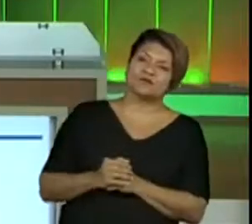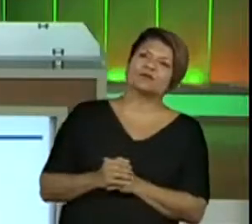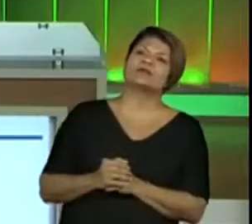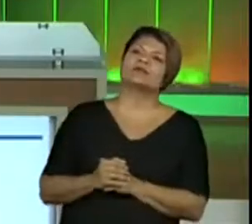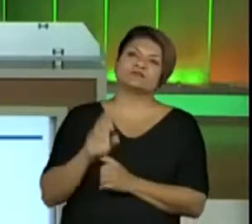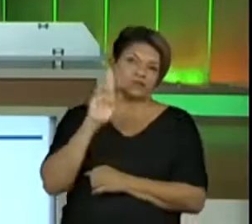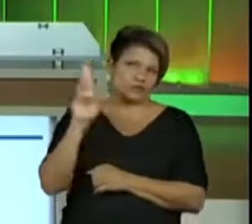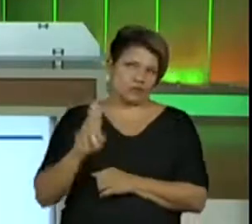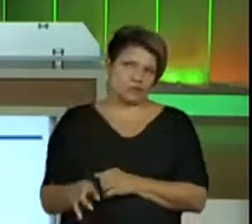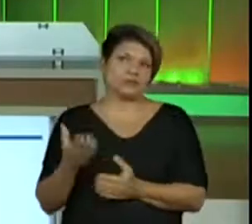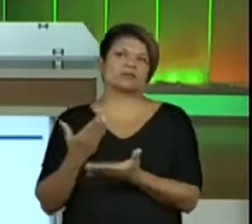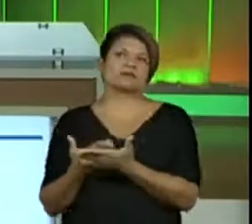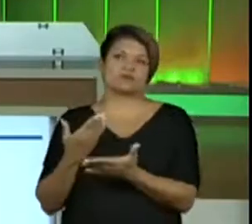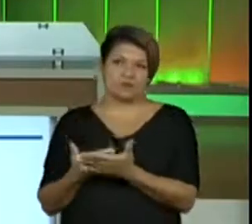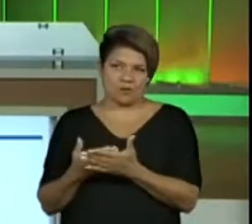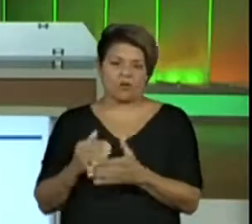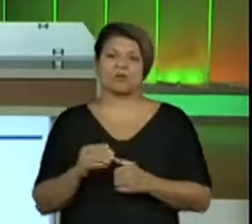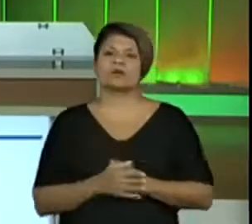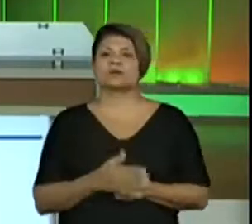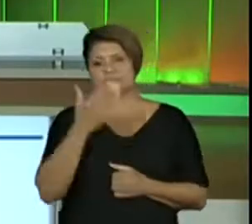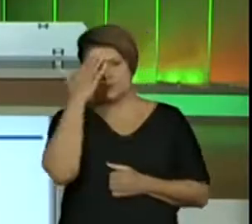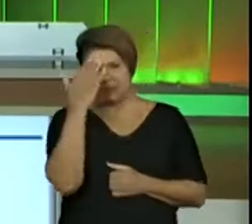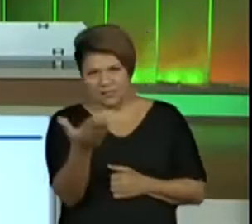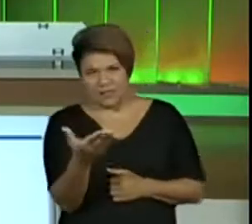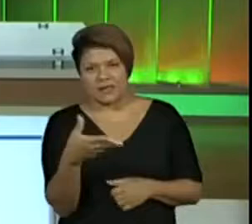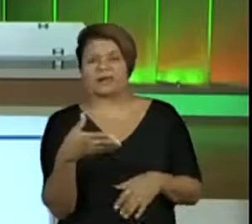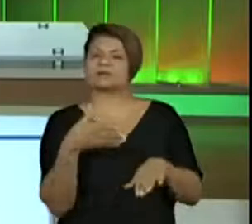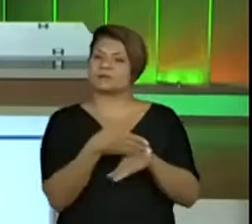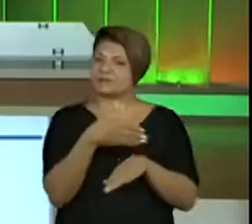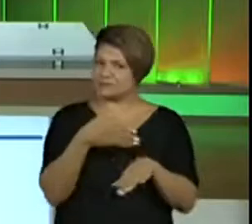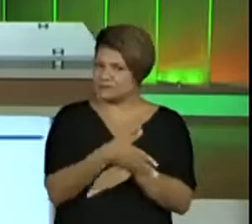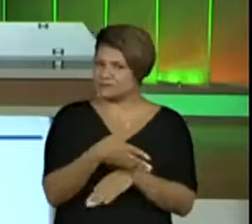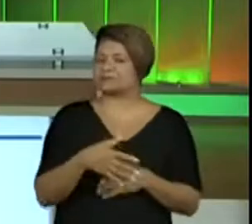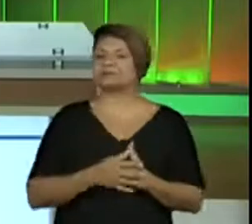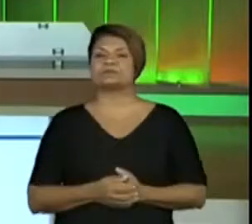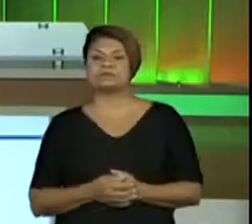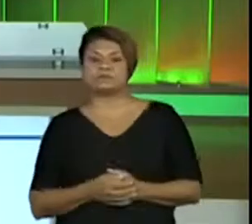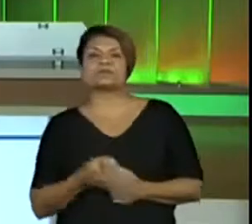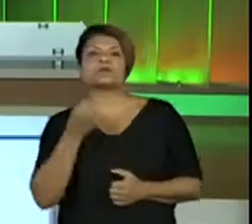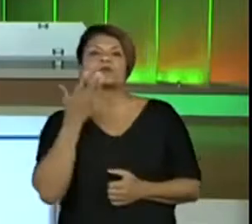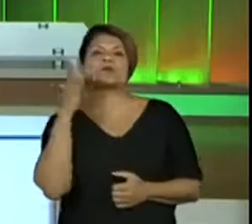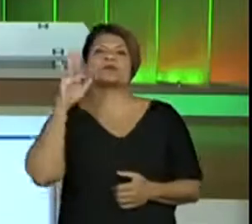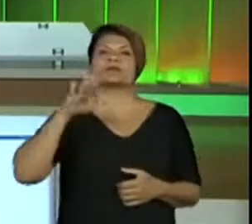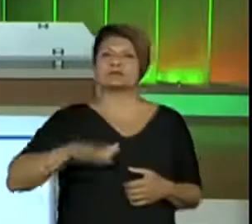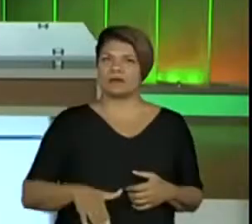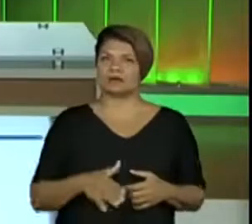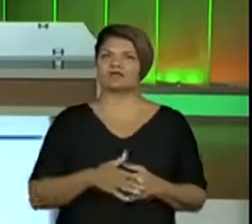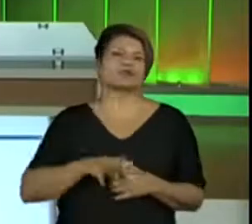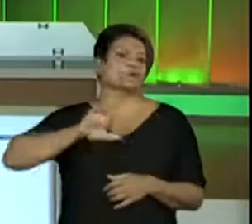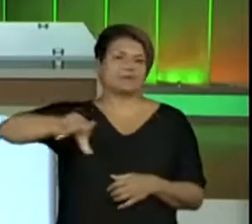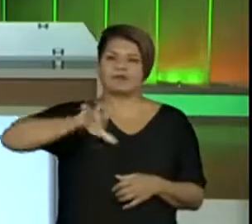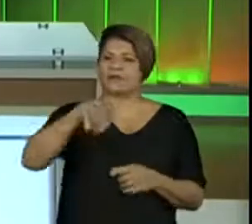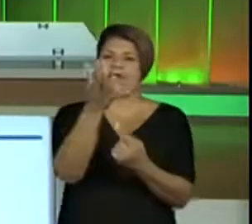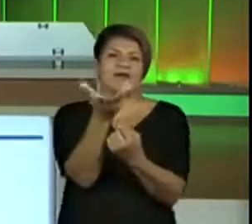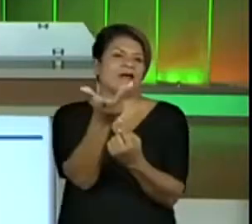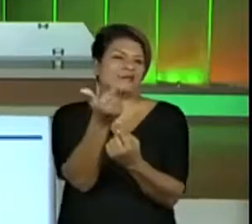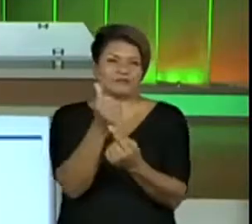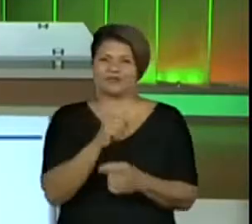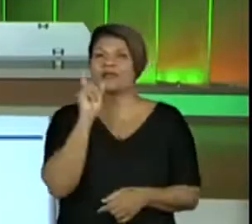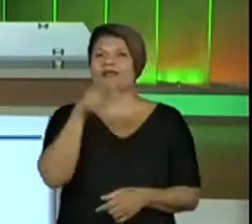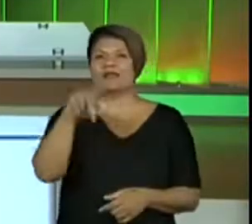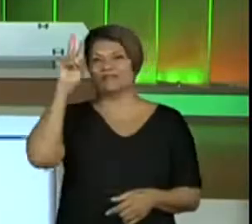os nomes das escolas. Obrigado pela presença. Boa tarde. Não é aula de arte, é aula de